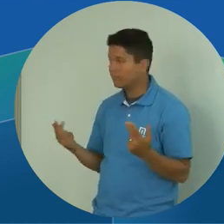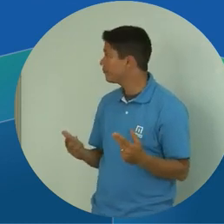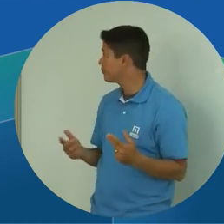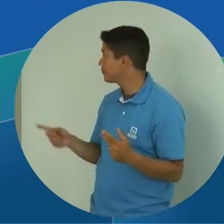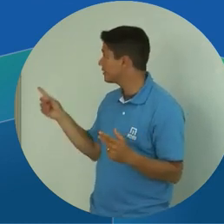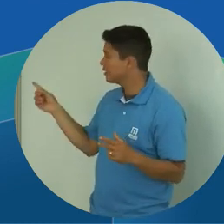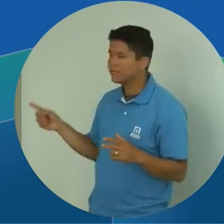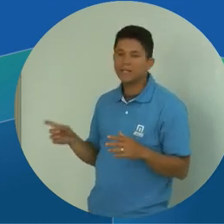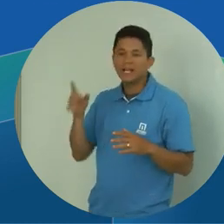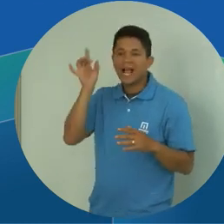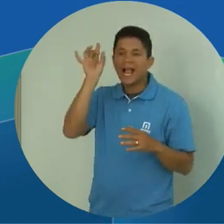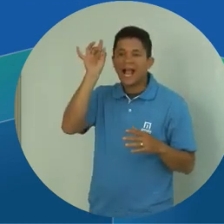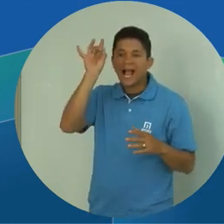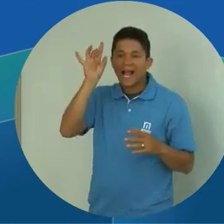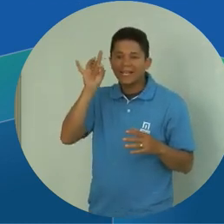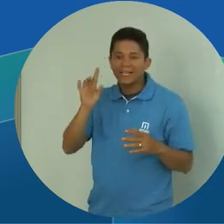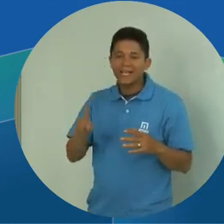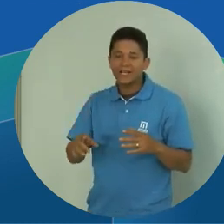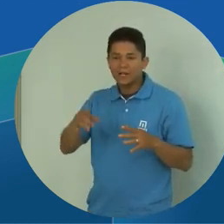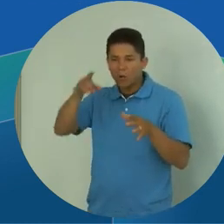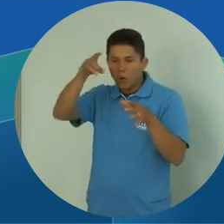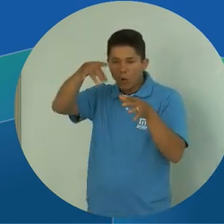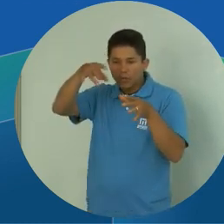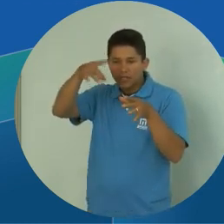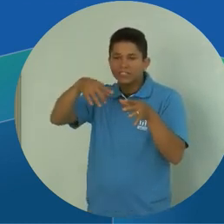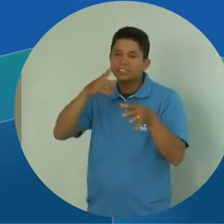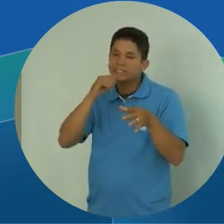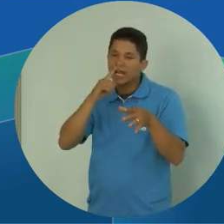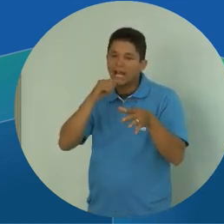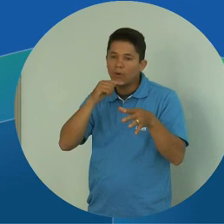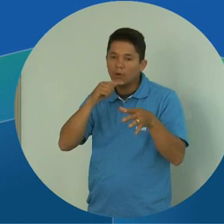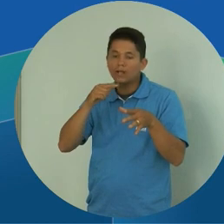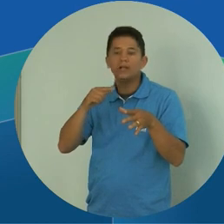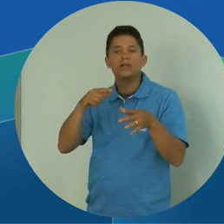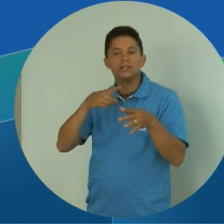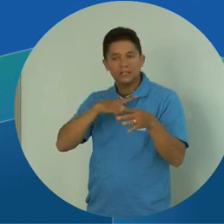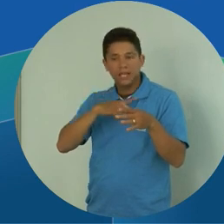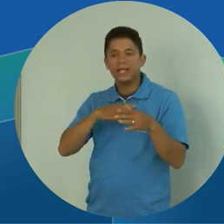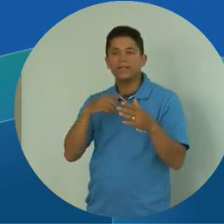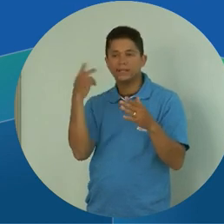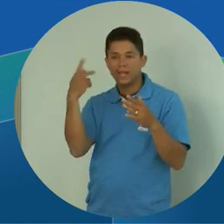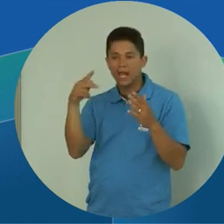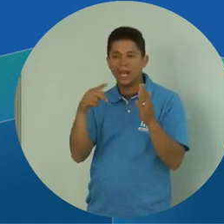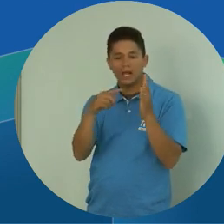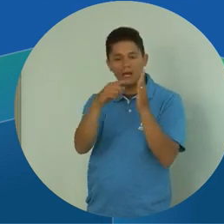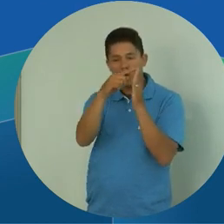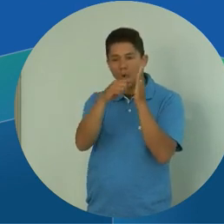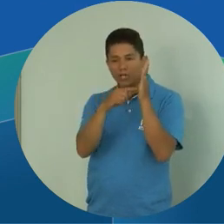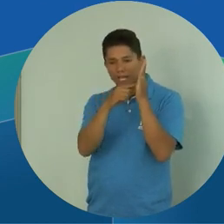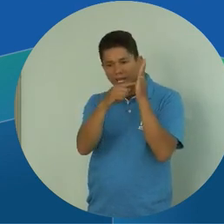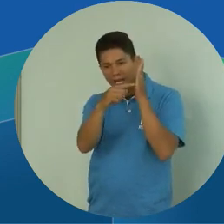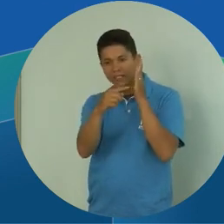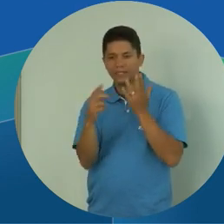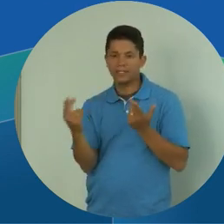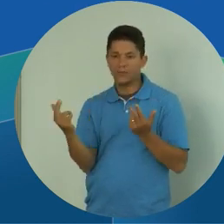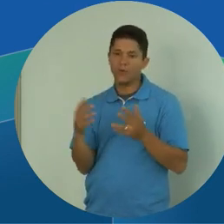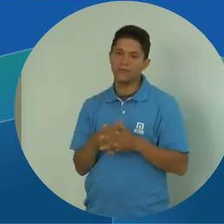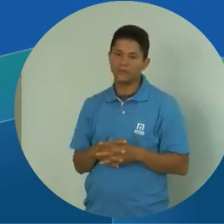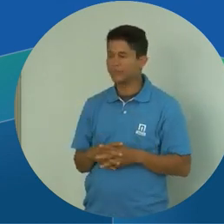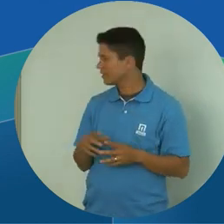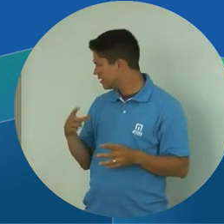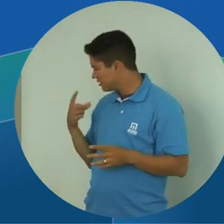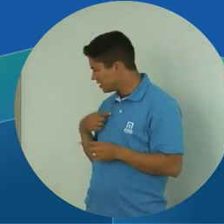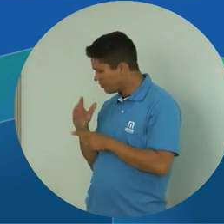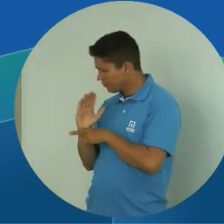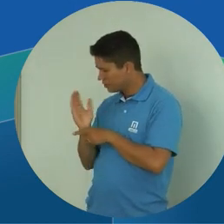Cada gota d'água tem uma coordenada, um par de coordenada e cota. Então, isso é muito interessante. Tem até um vídeo, não sei se você conseguiu,